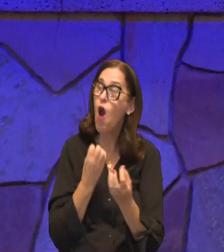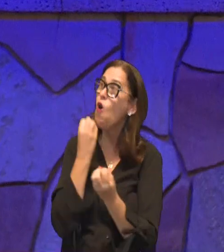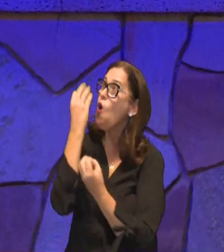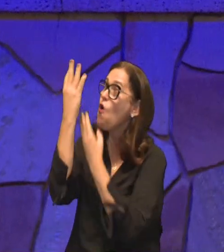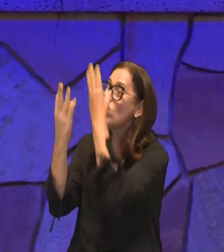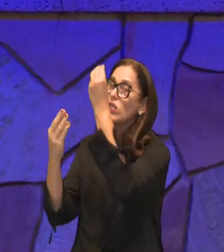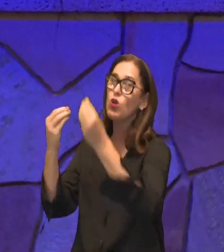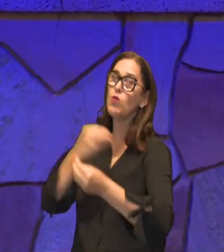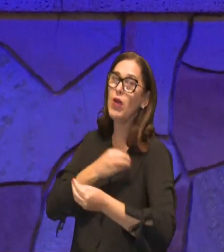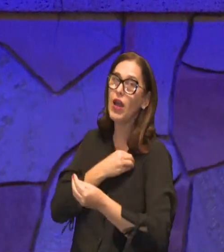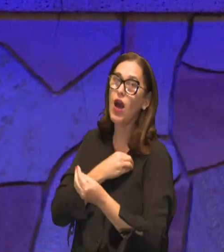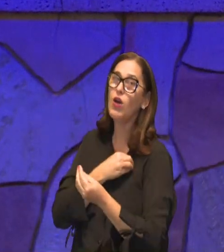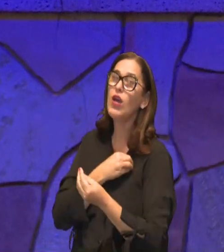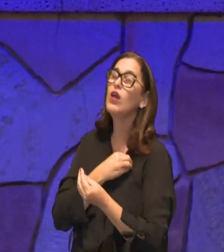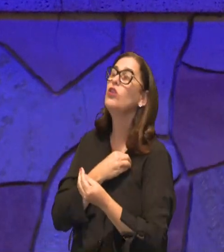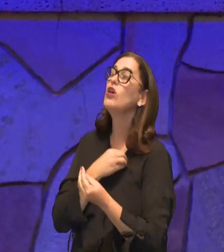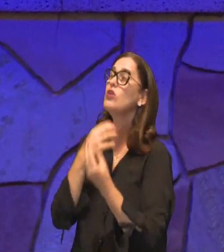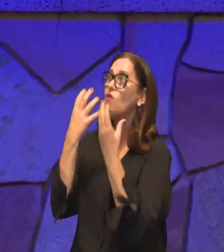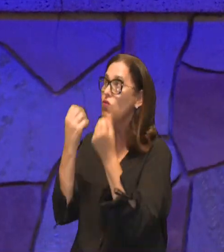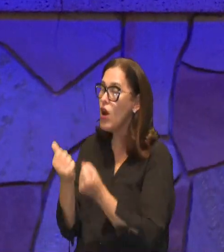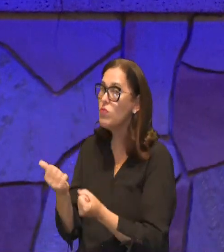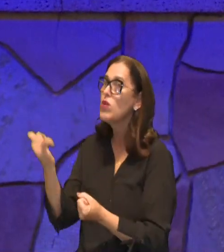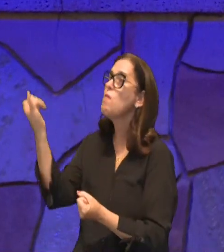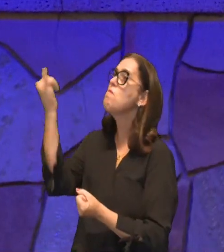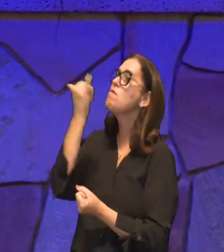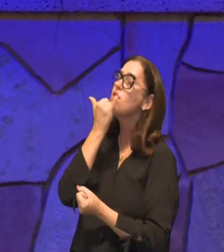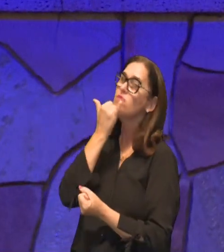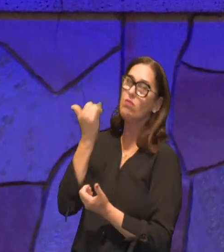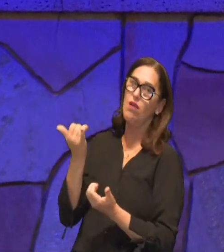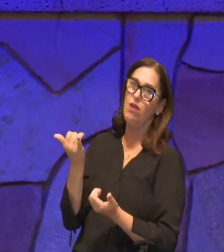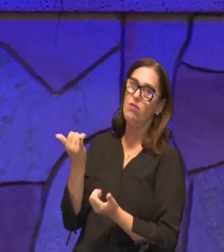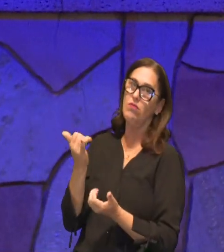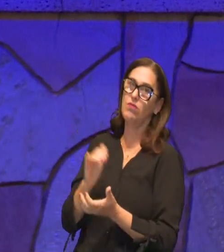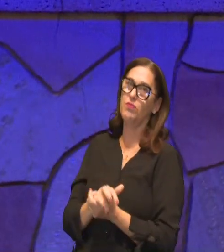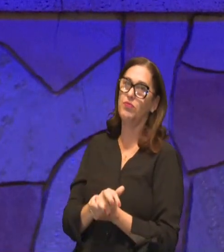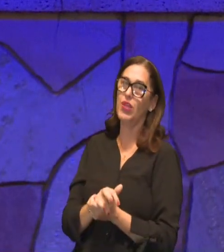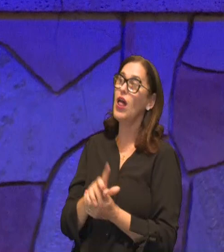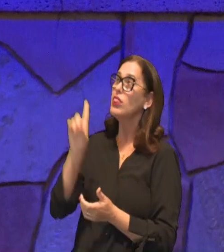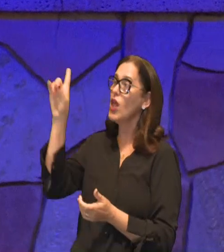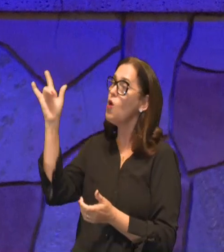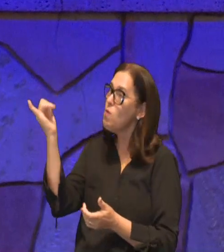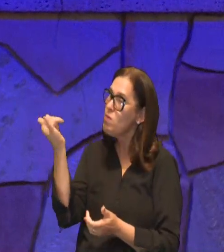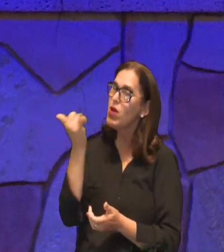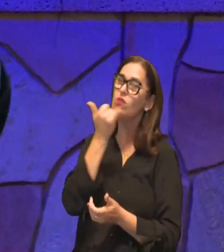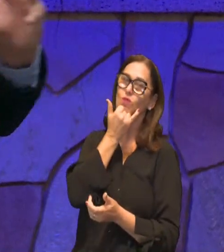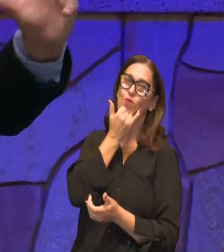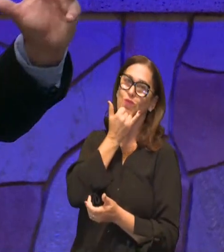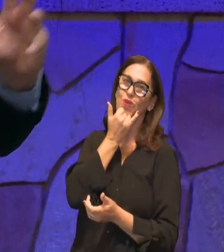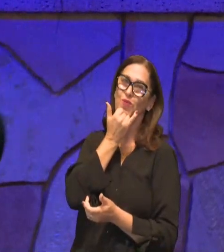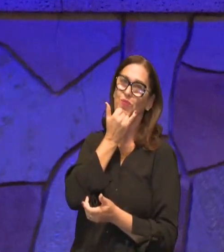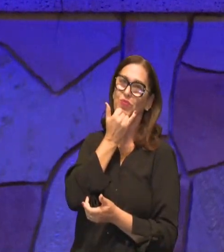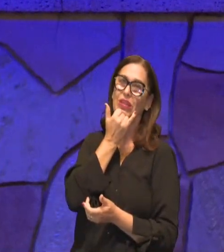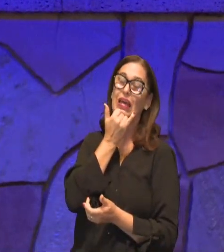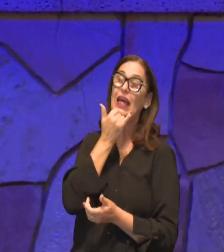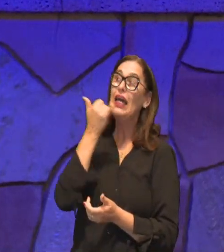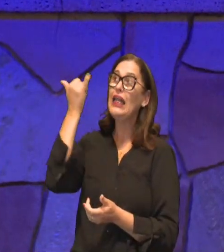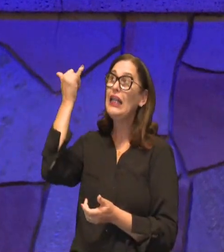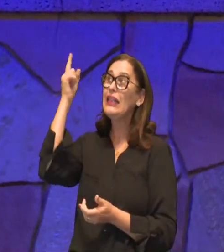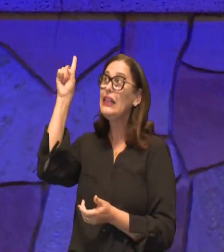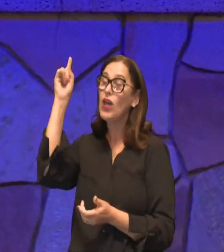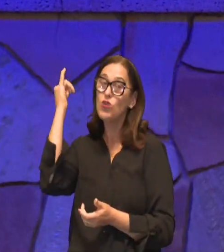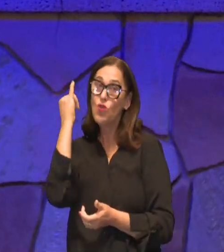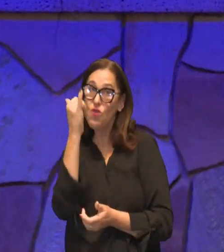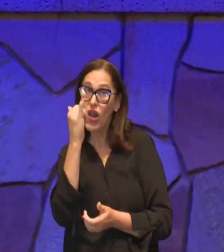seremos perdoados e estaremos livres. Mas vejam o que diz em Isaías 2, de 6 a 9, o que Deus estava falando a respeito